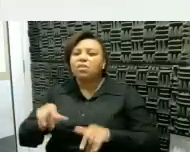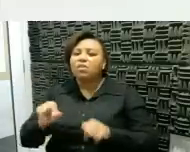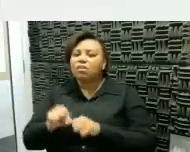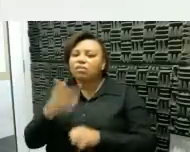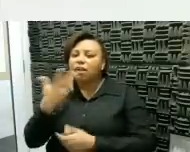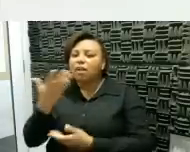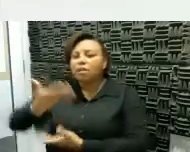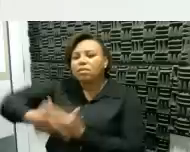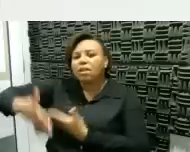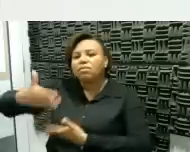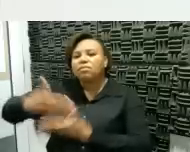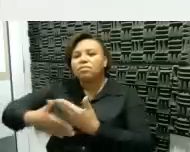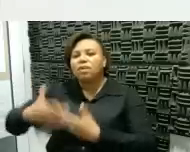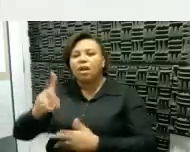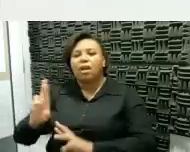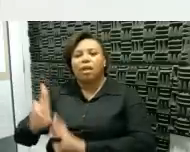de